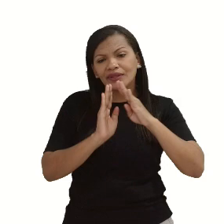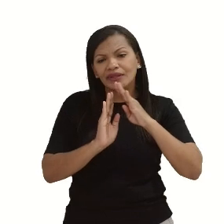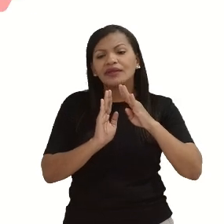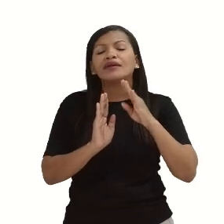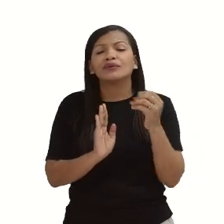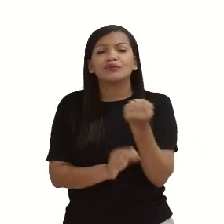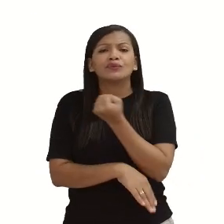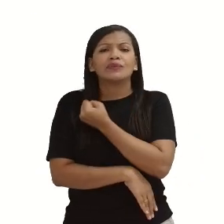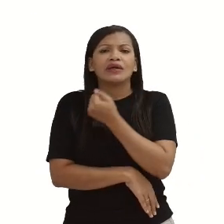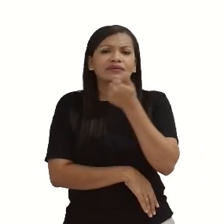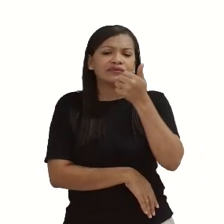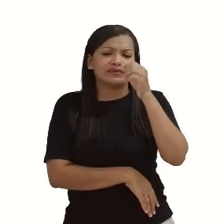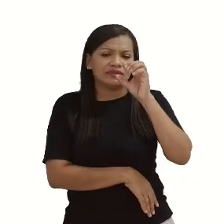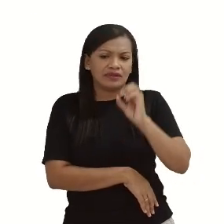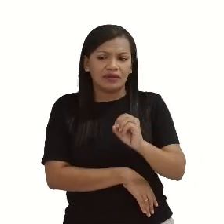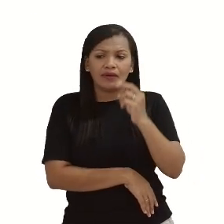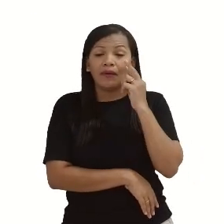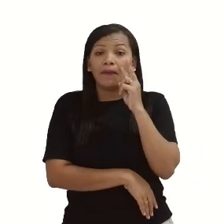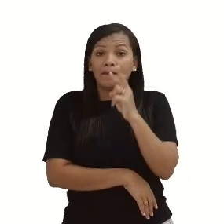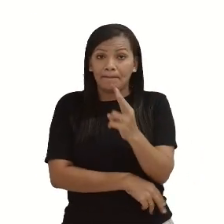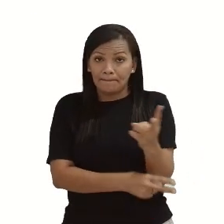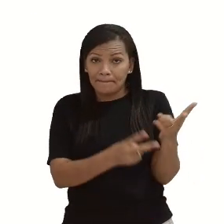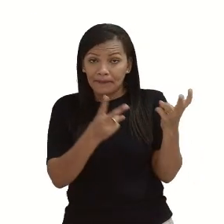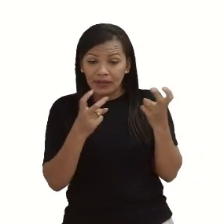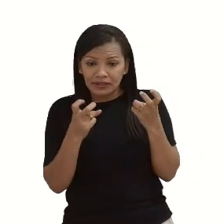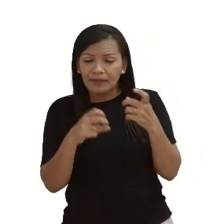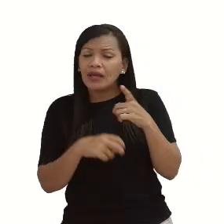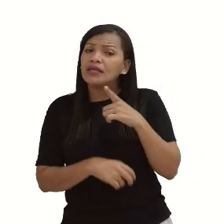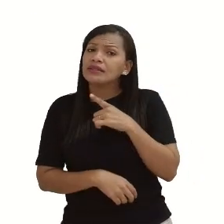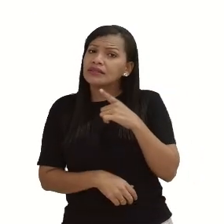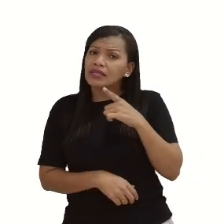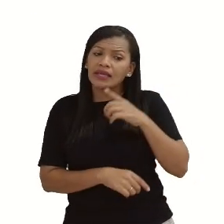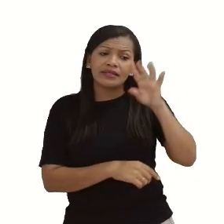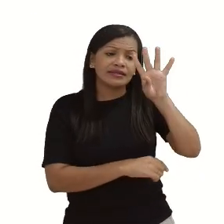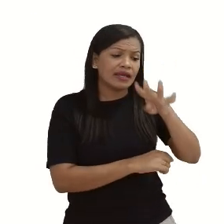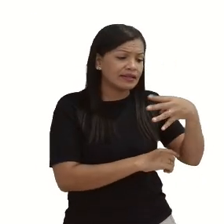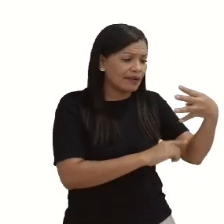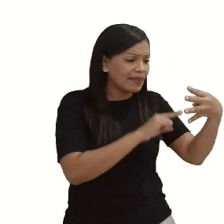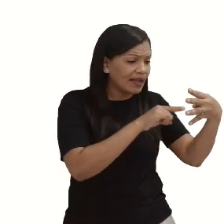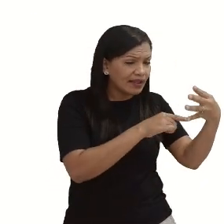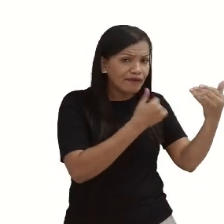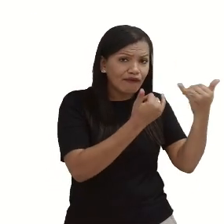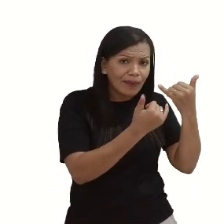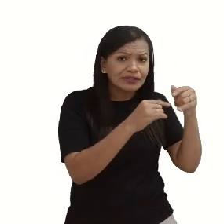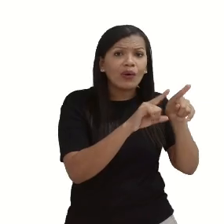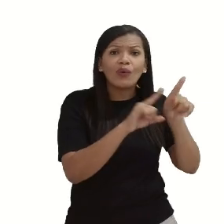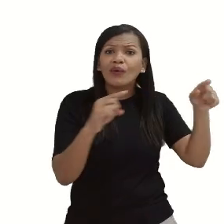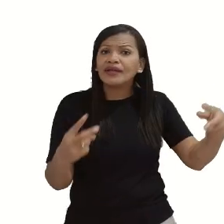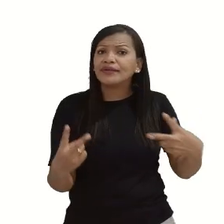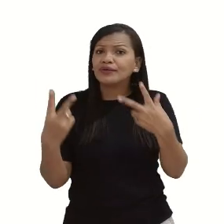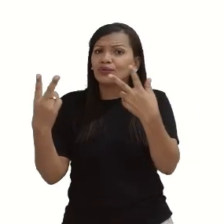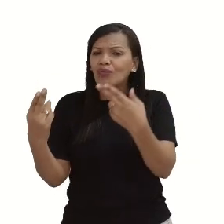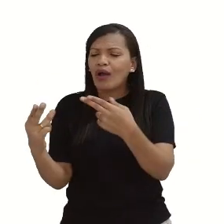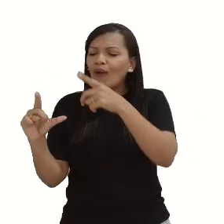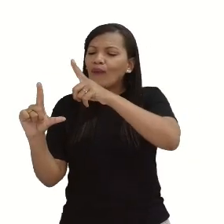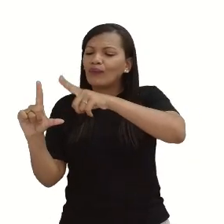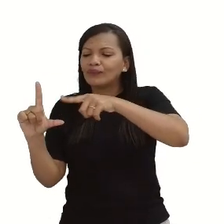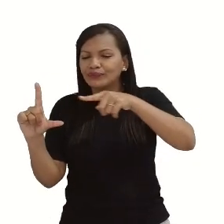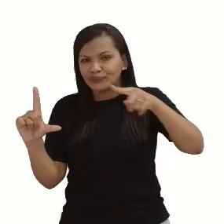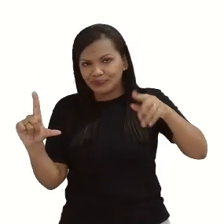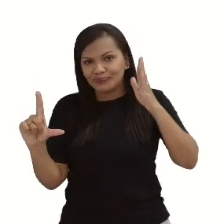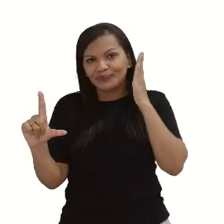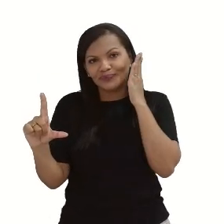valor 10. Então, observa que o que eu tenho numa tabela, eu tenho no gráfico. É uma relação aí que existe entre